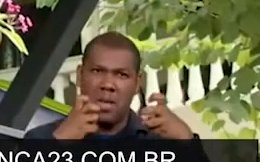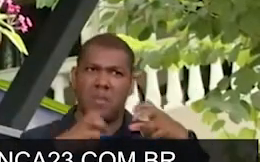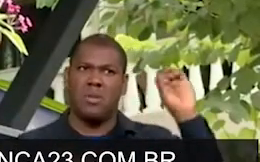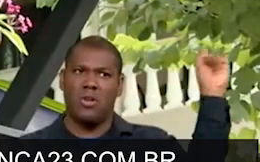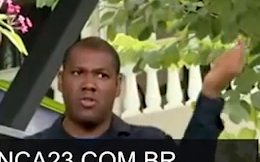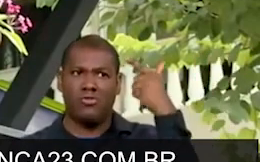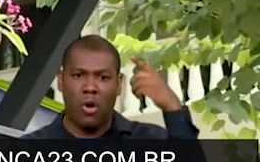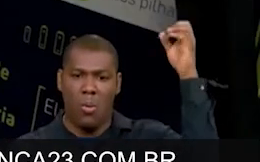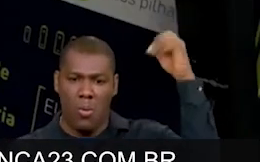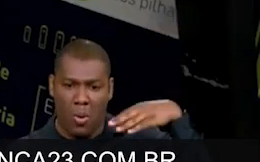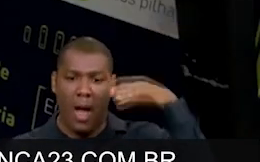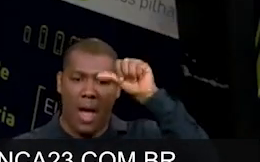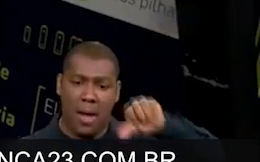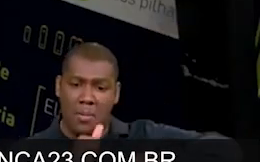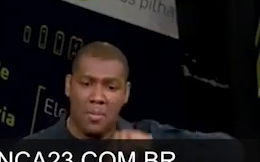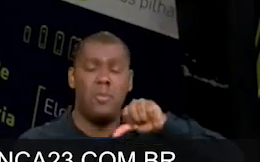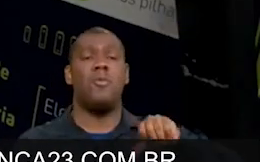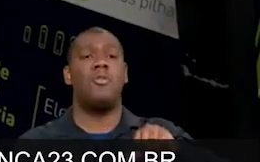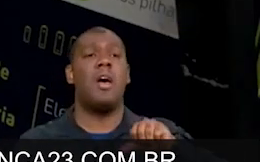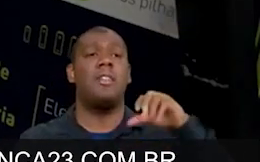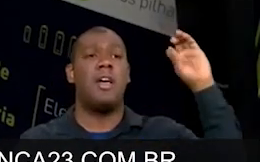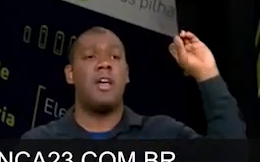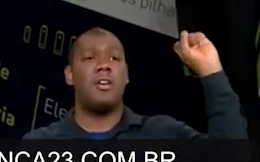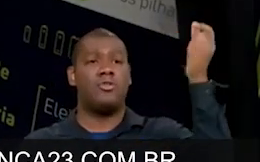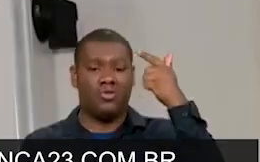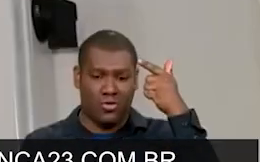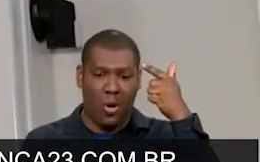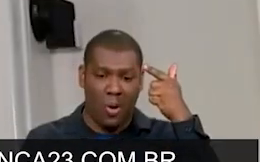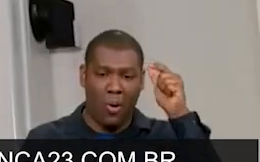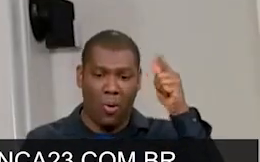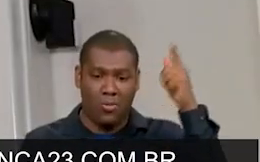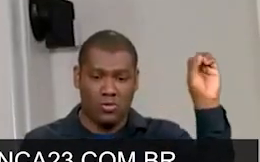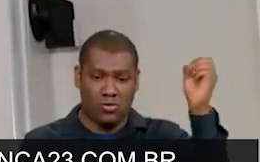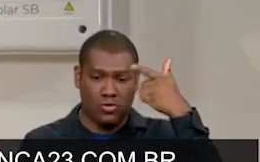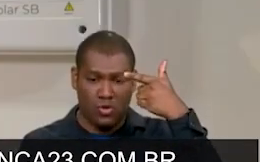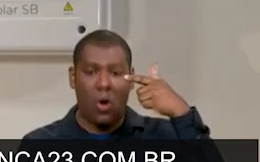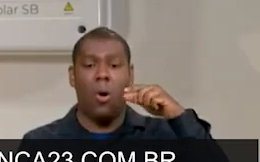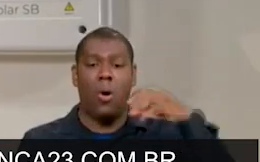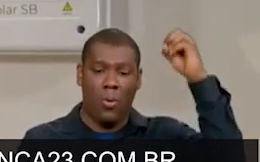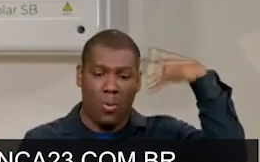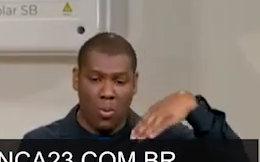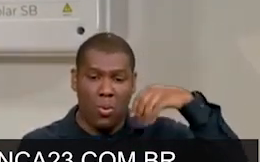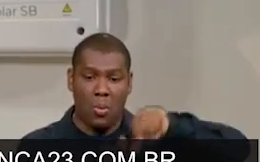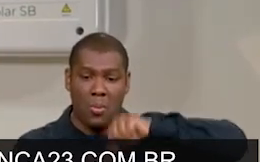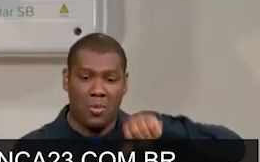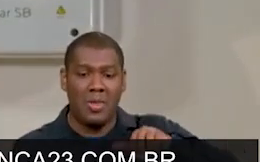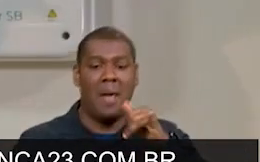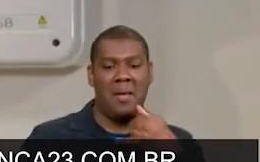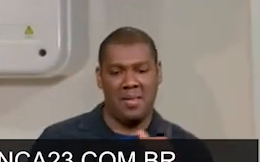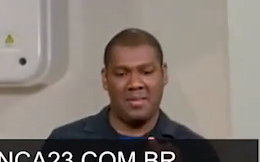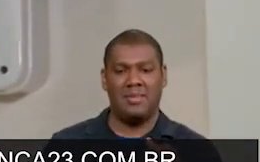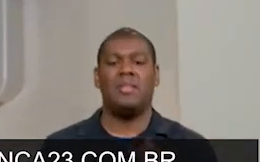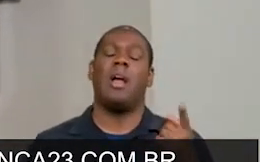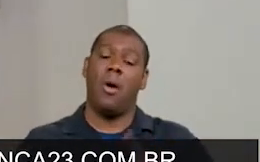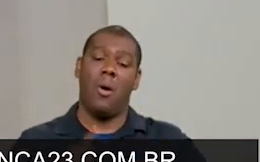sol, ele vai transformar aquela luz em corrente elétrica. Então aí precisa de outro equipamento para fazer essa conversão.